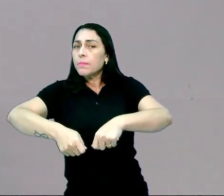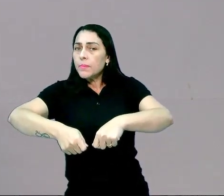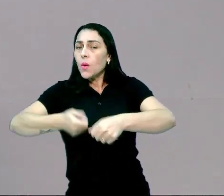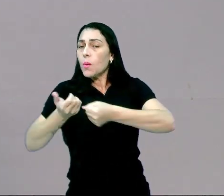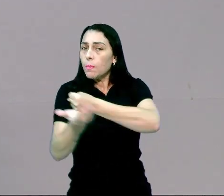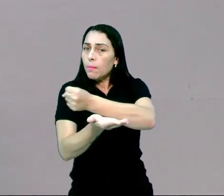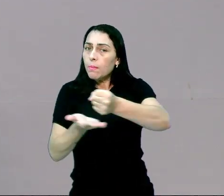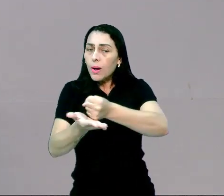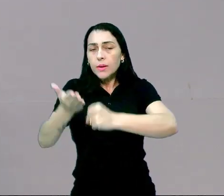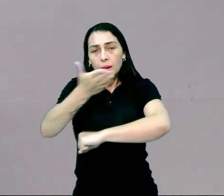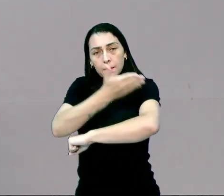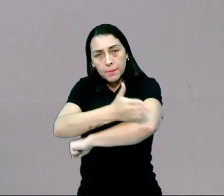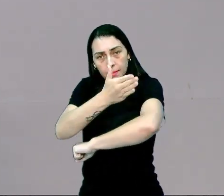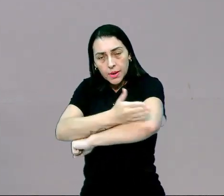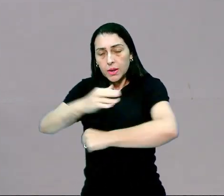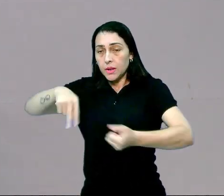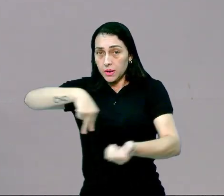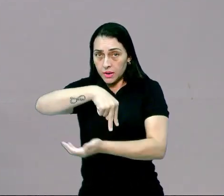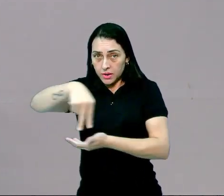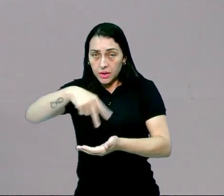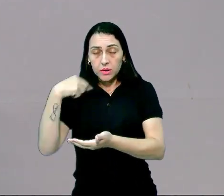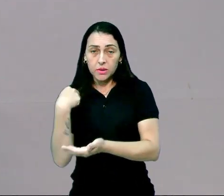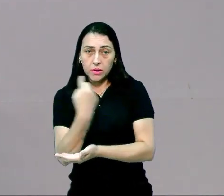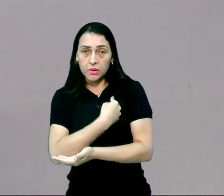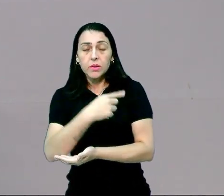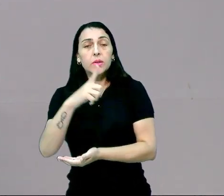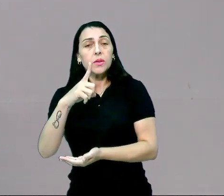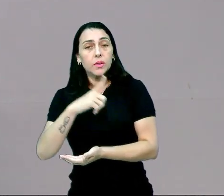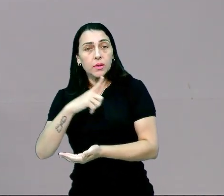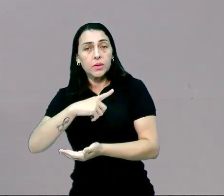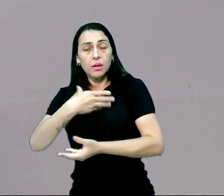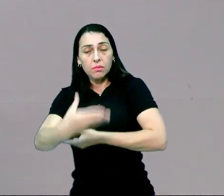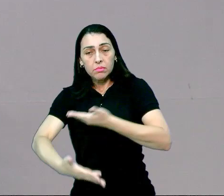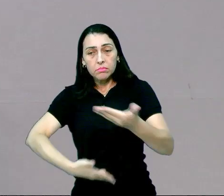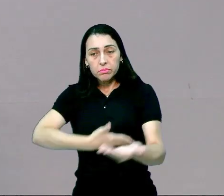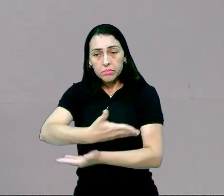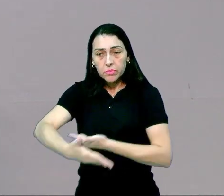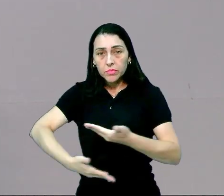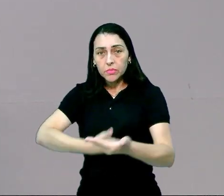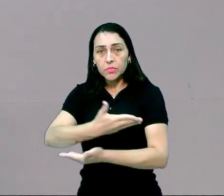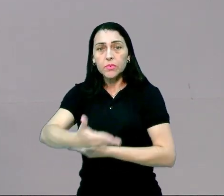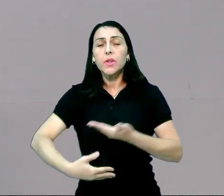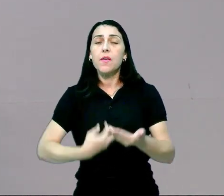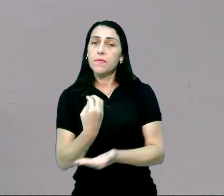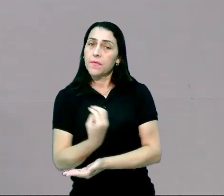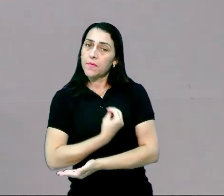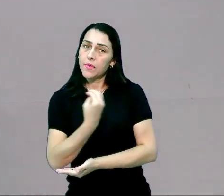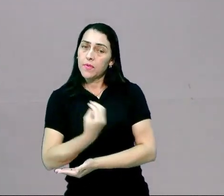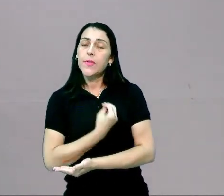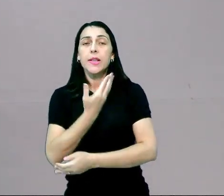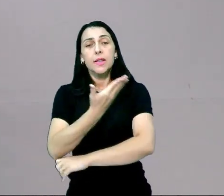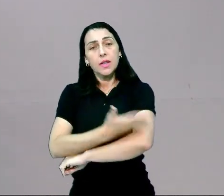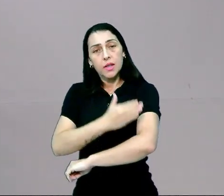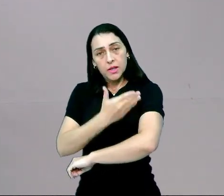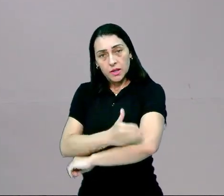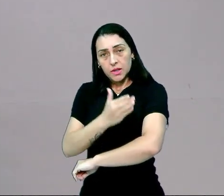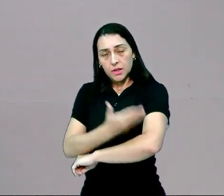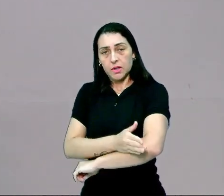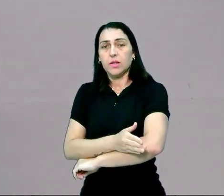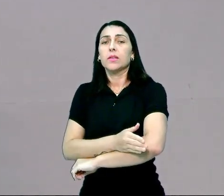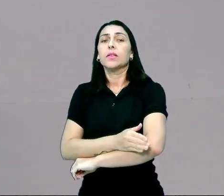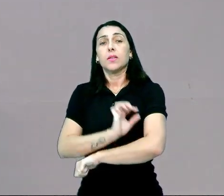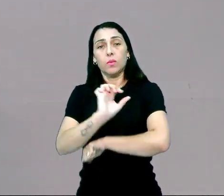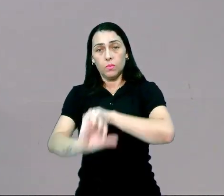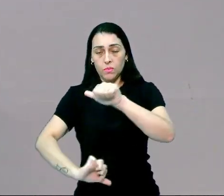com base naquela prática, com base naquela dança, a gente tenha a interação e a socialização e a revivência dessas práticas que